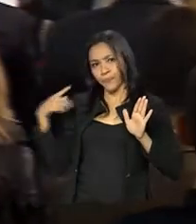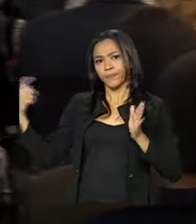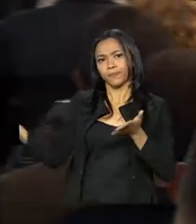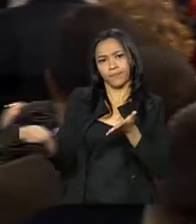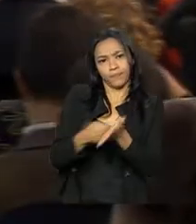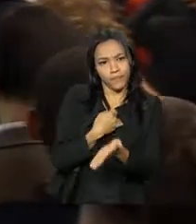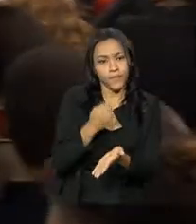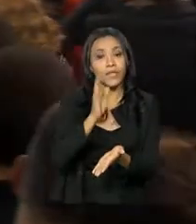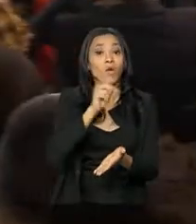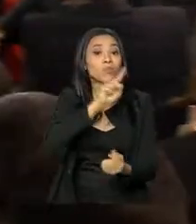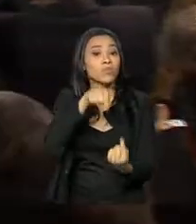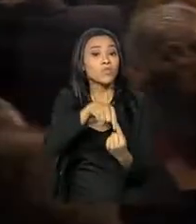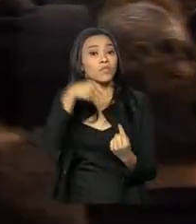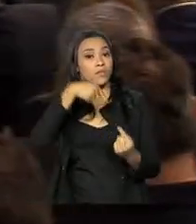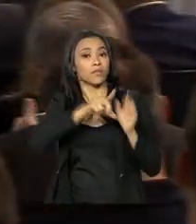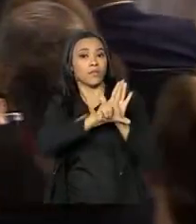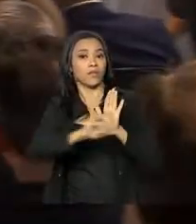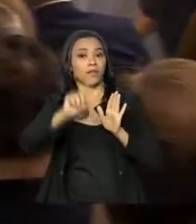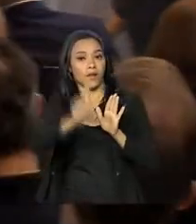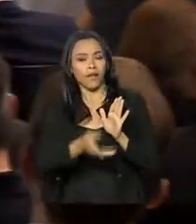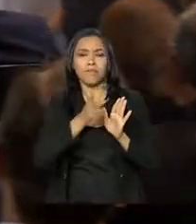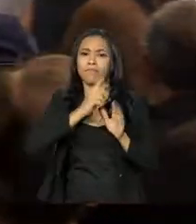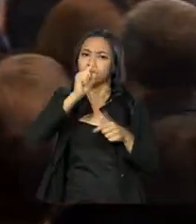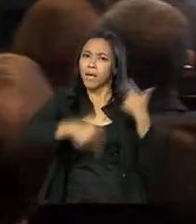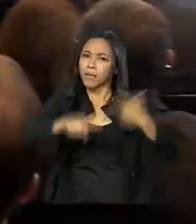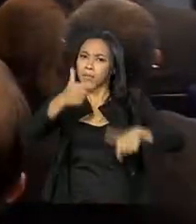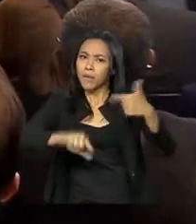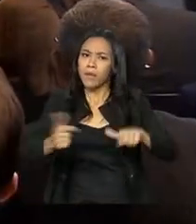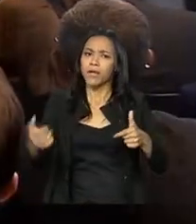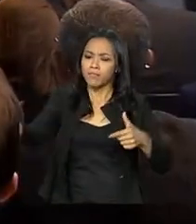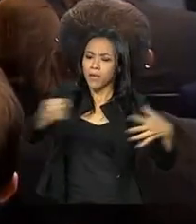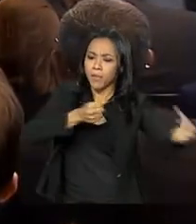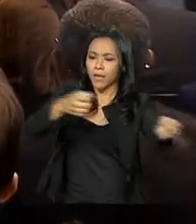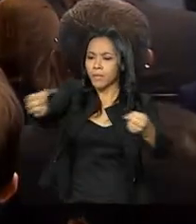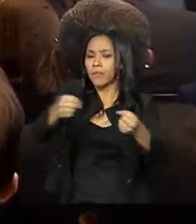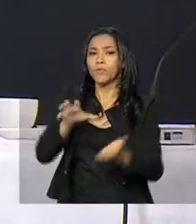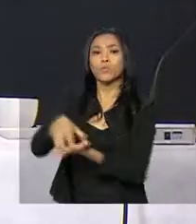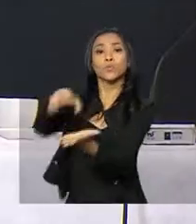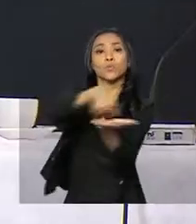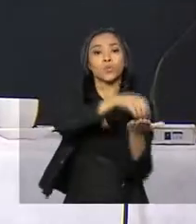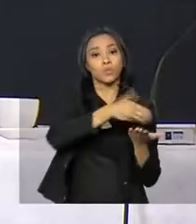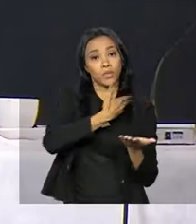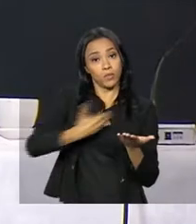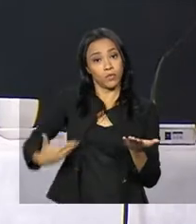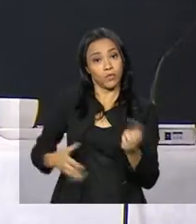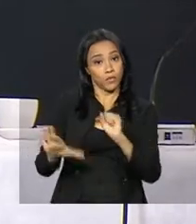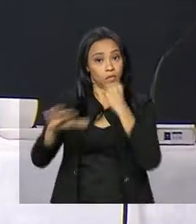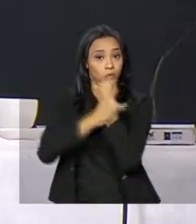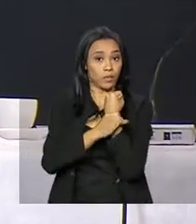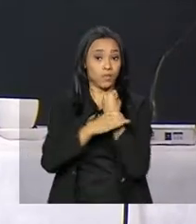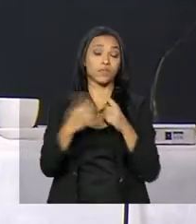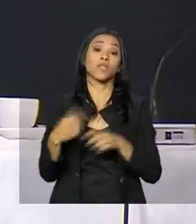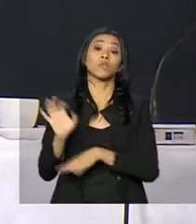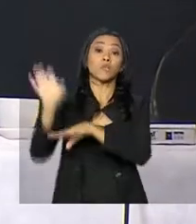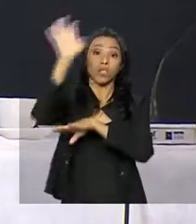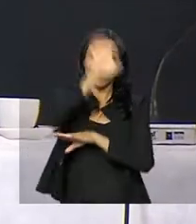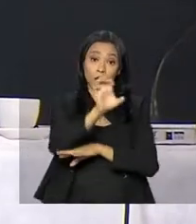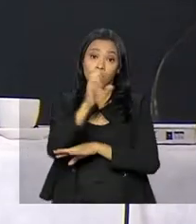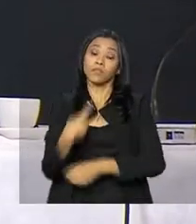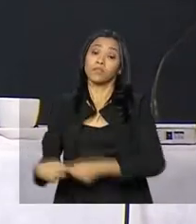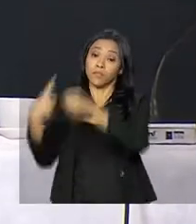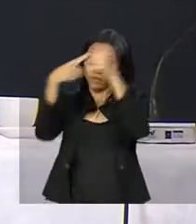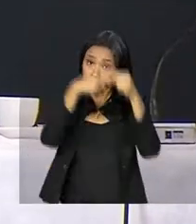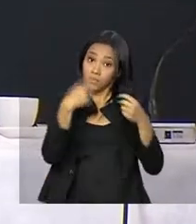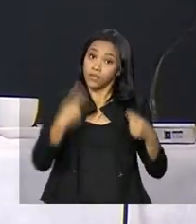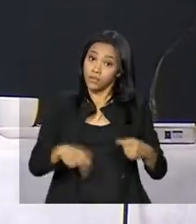e que tem como objetivo integrar cada vez mais a atuação dos órgãos de segurança pública federais, dos estados, do Distrito